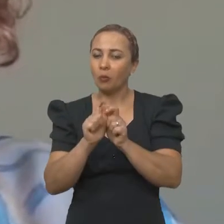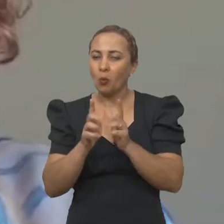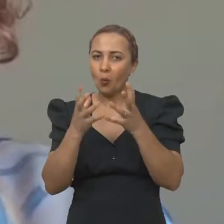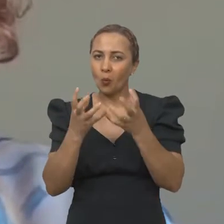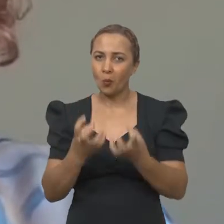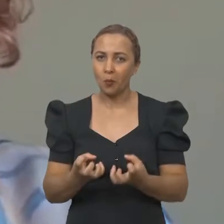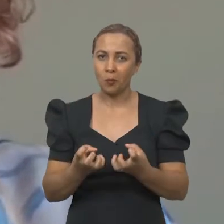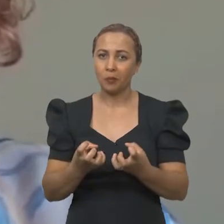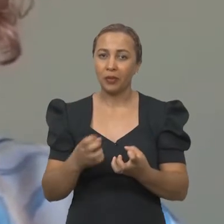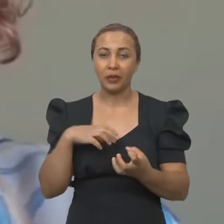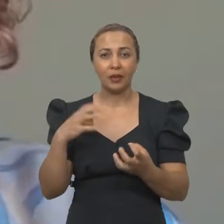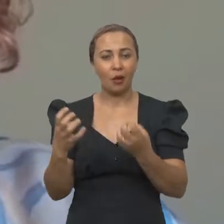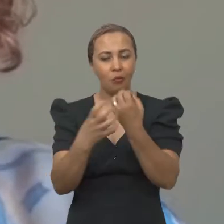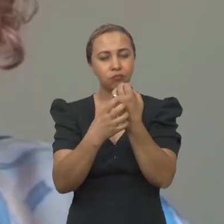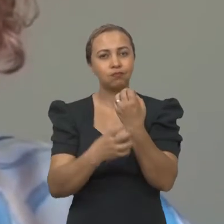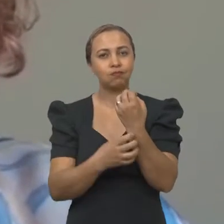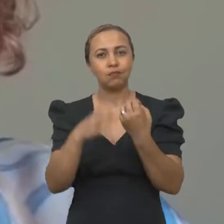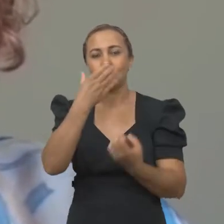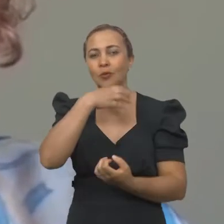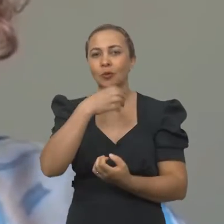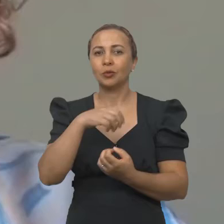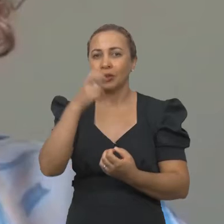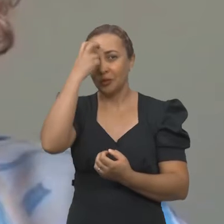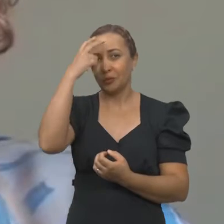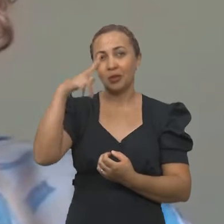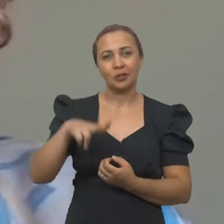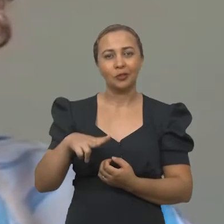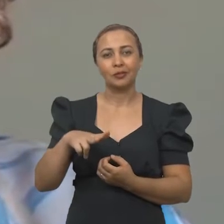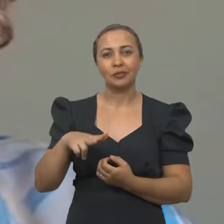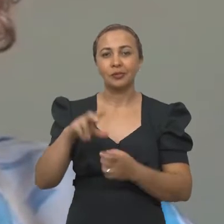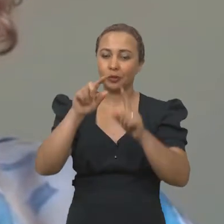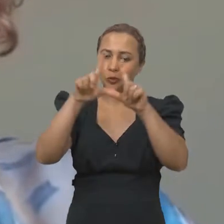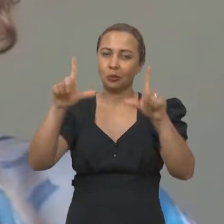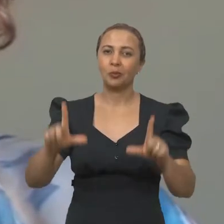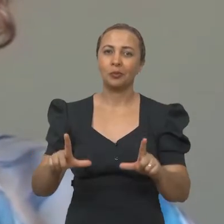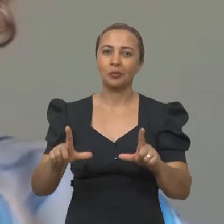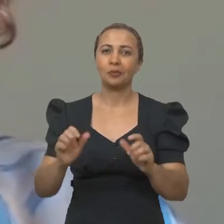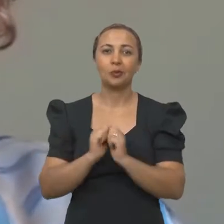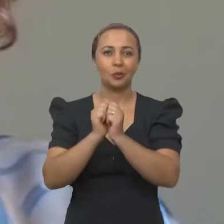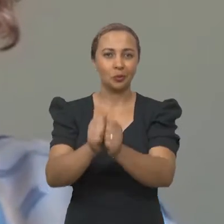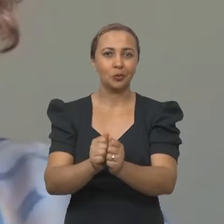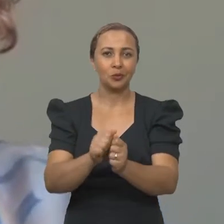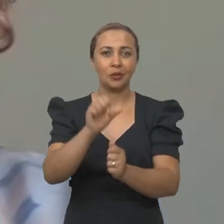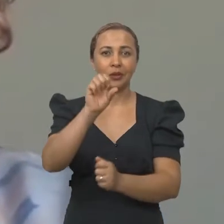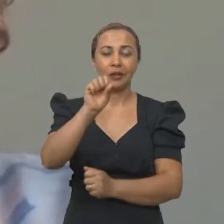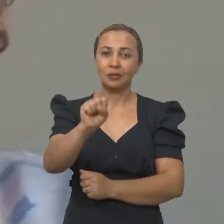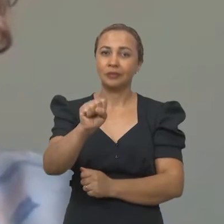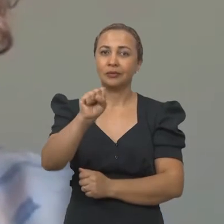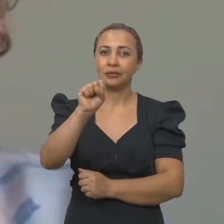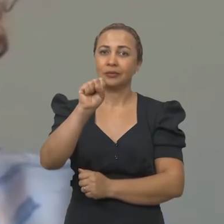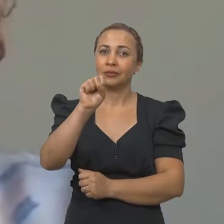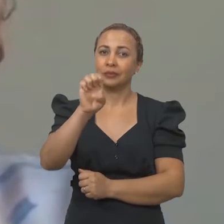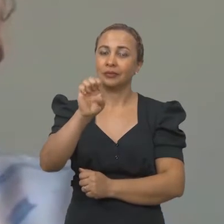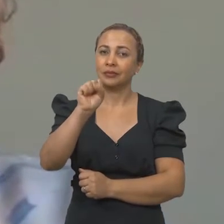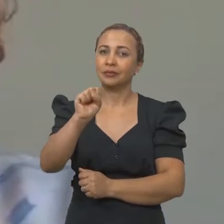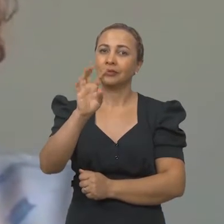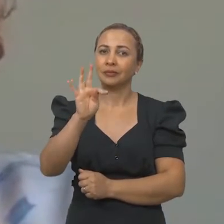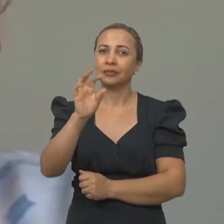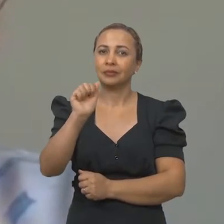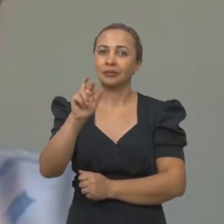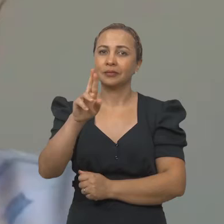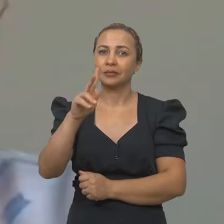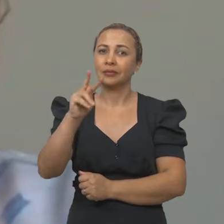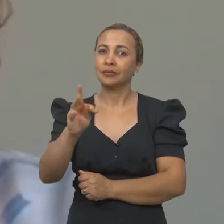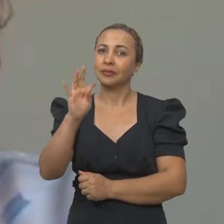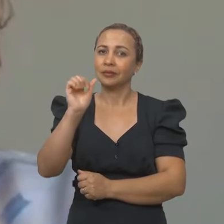esse é mais um produto, fruto dessa expertise do programa, em parceria com uma startup, a